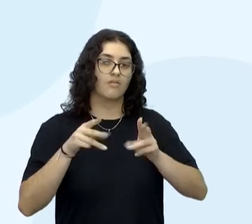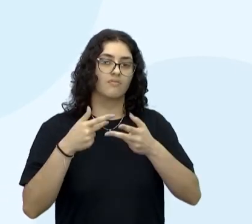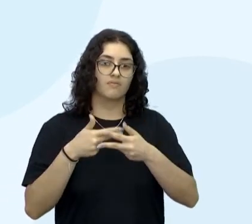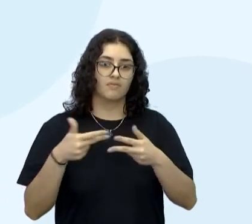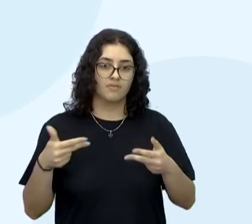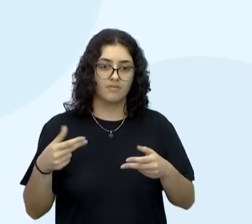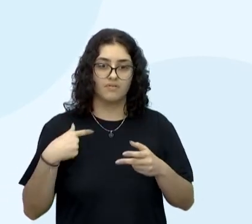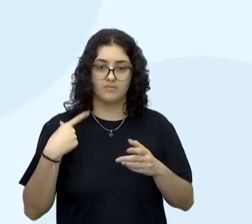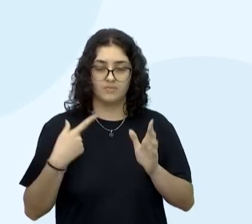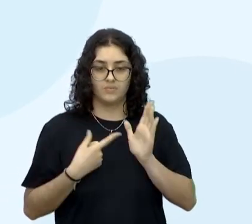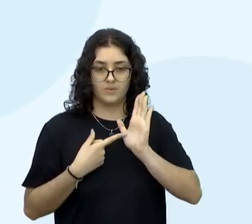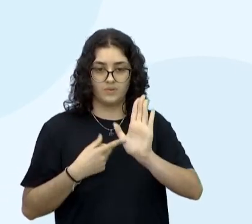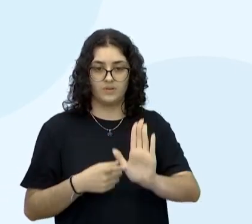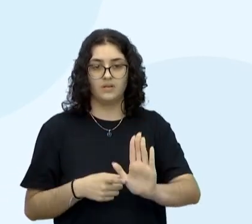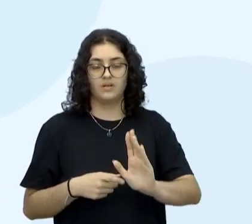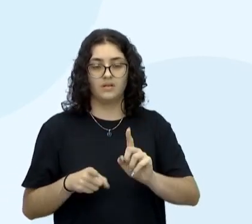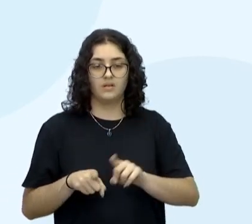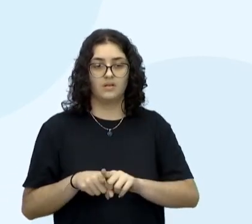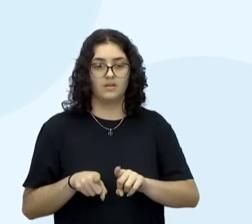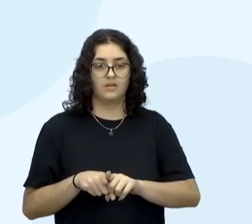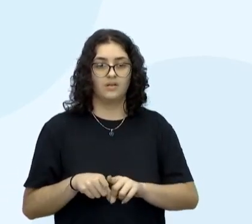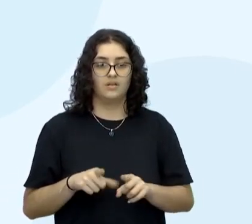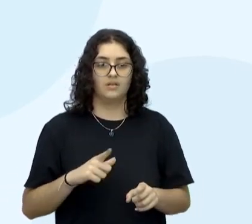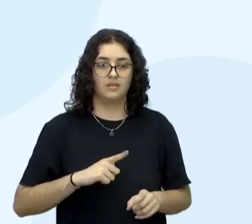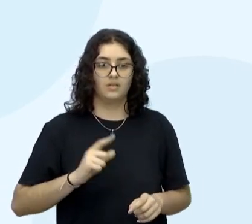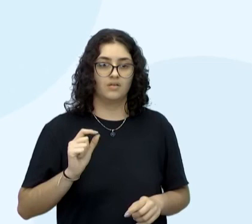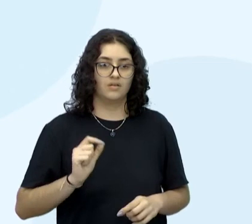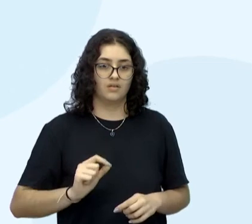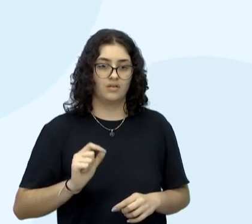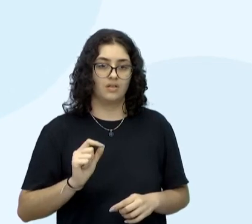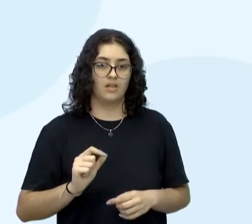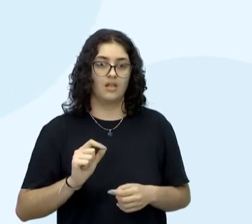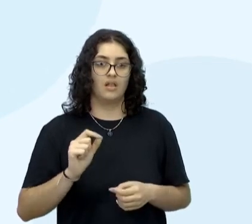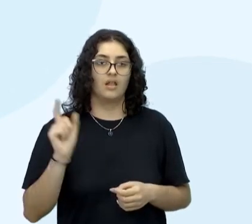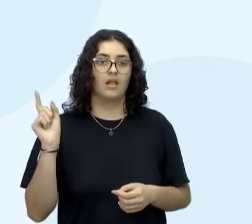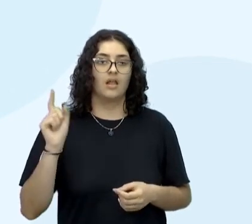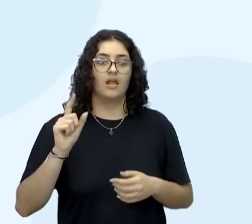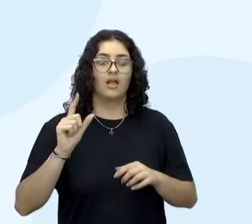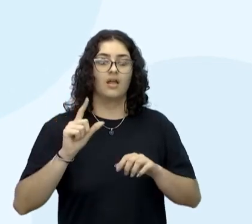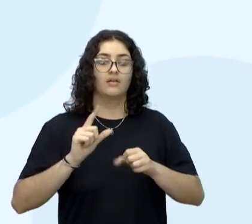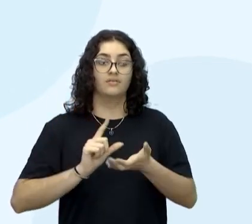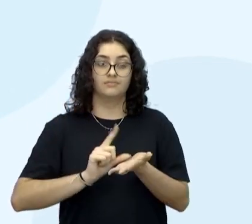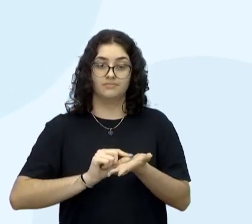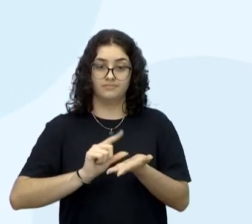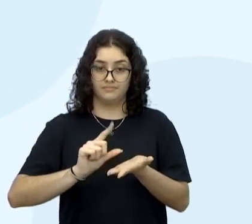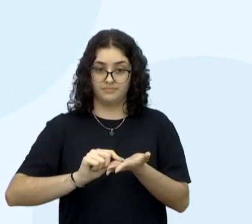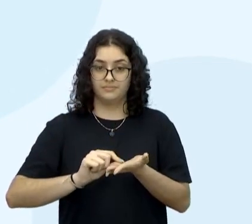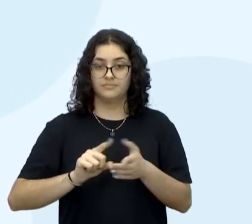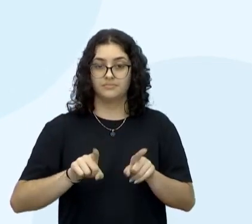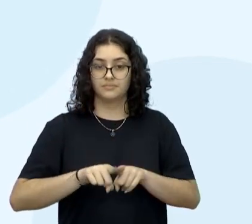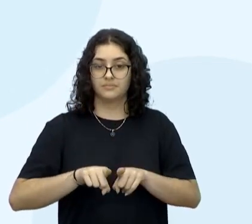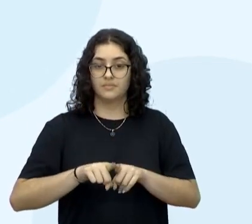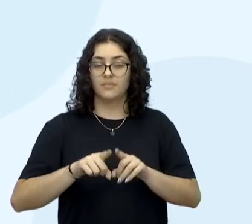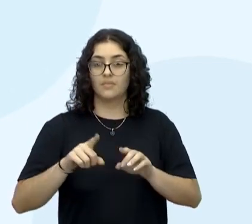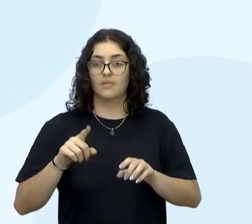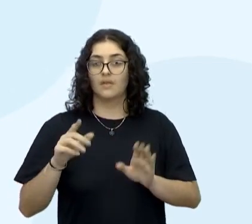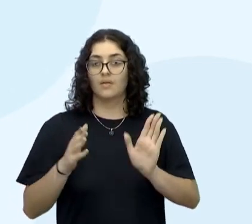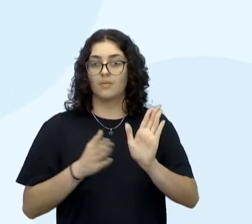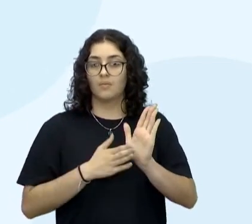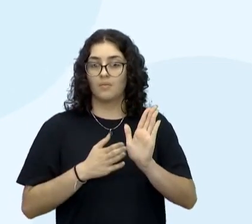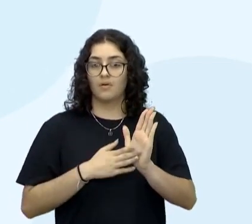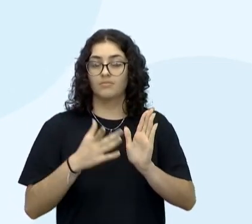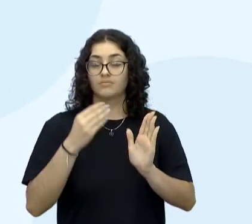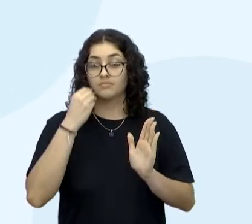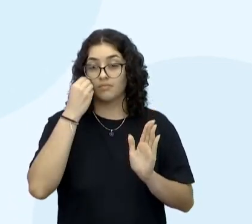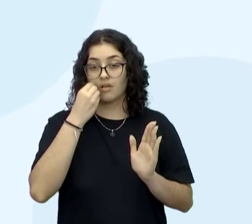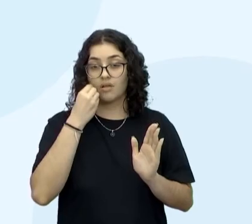passei na íntegra e artigos, claro, porque é importante a gente estudar sobre. E a proposta para experimentação.